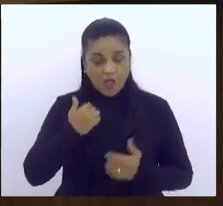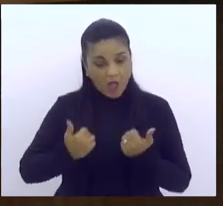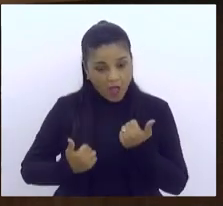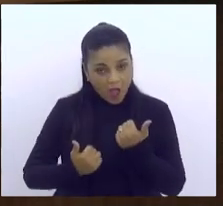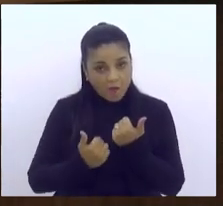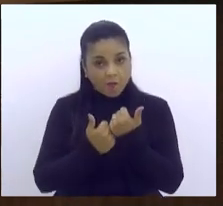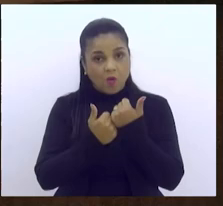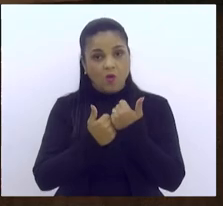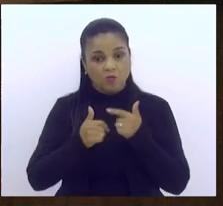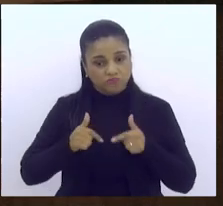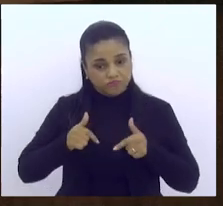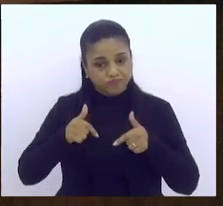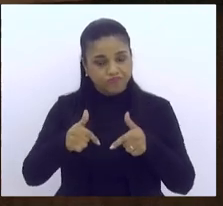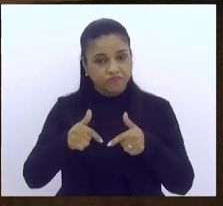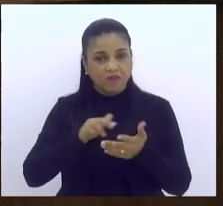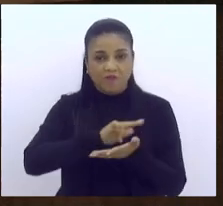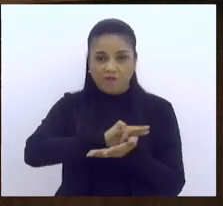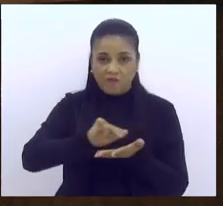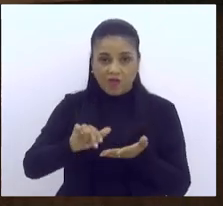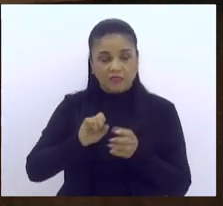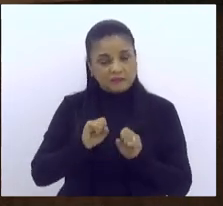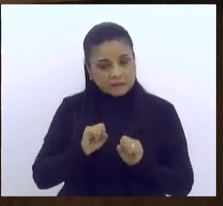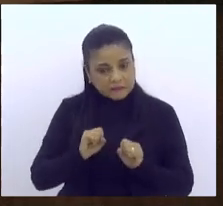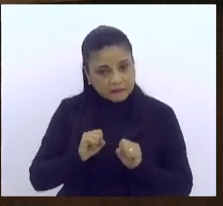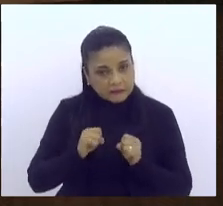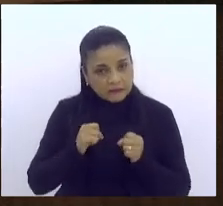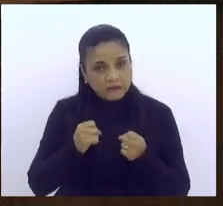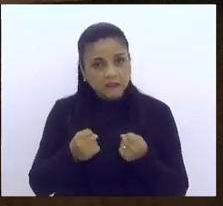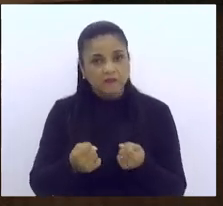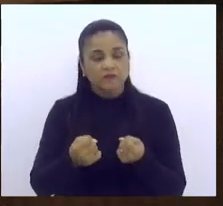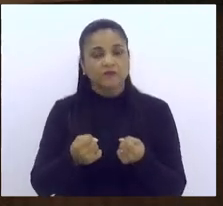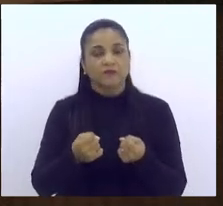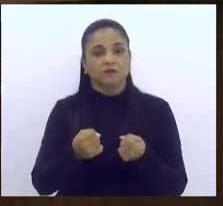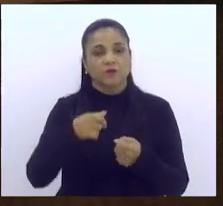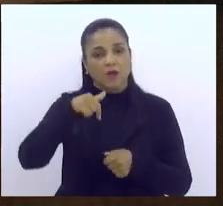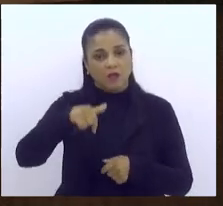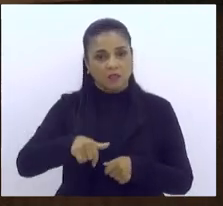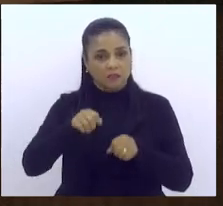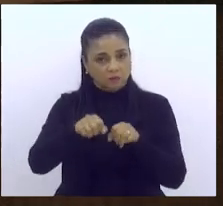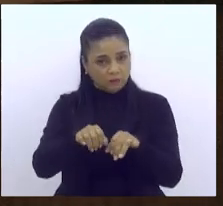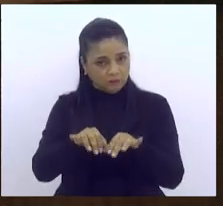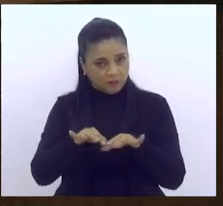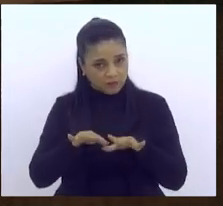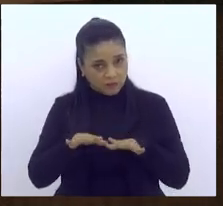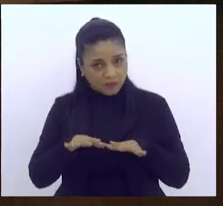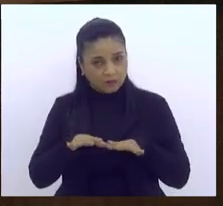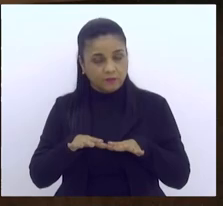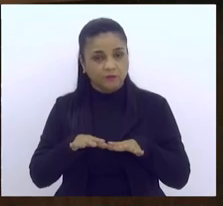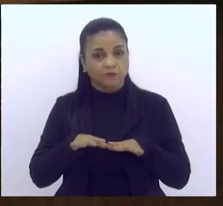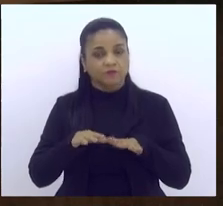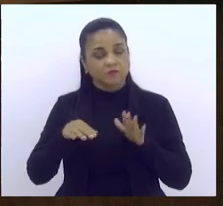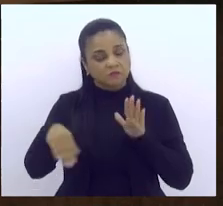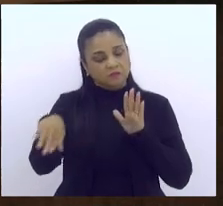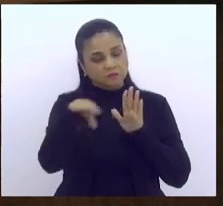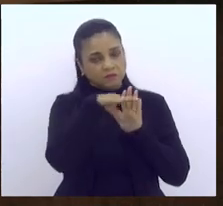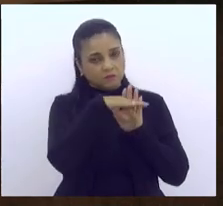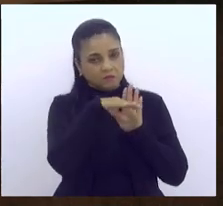das suas ações. Sou um defensor, inclusive, aqui no plenário, das